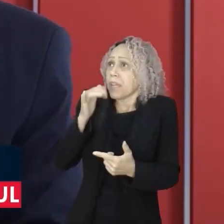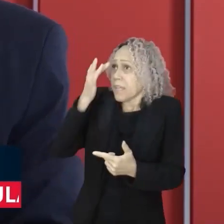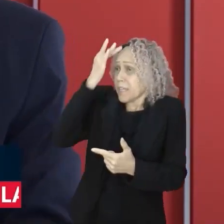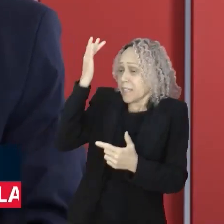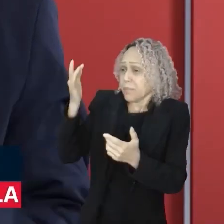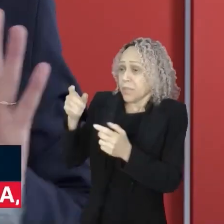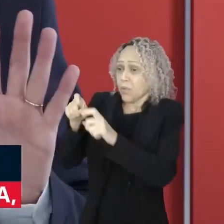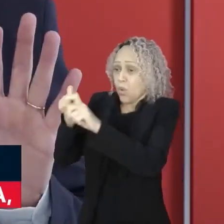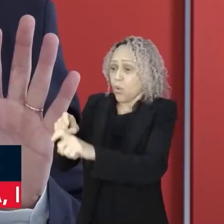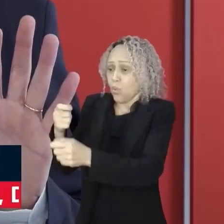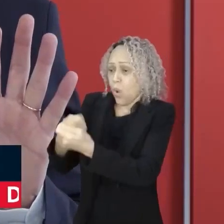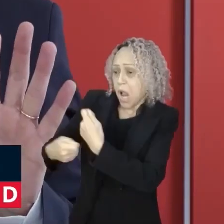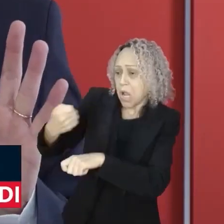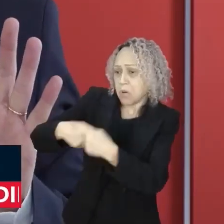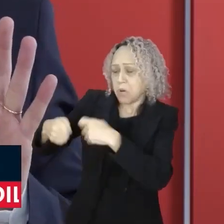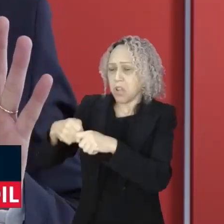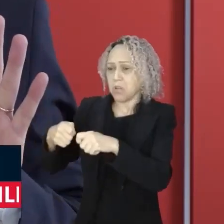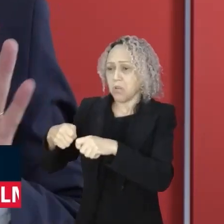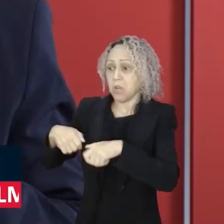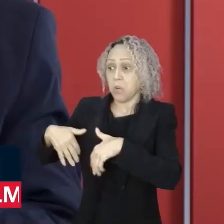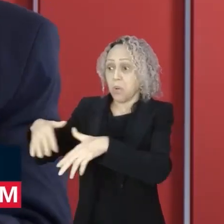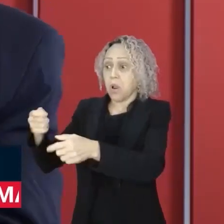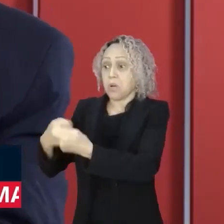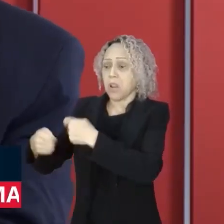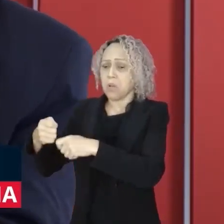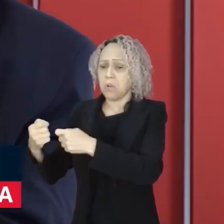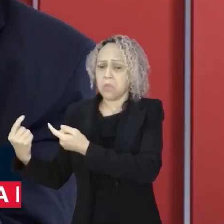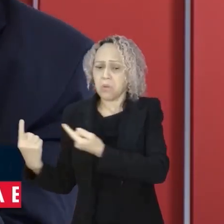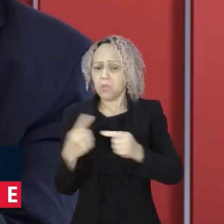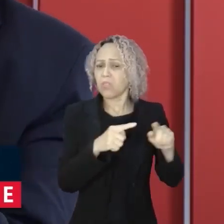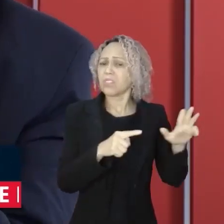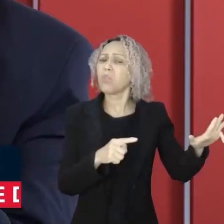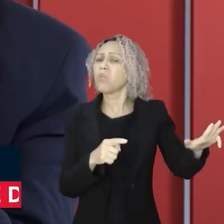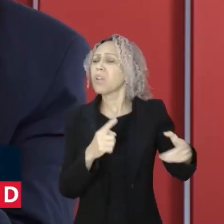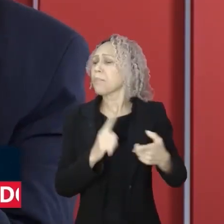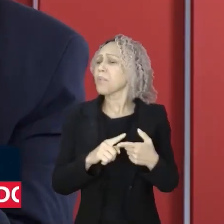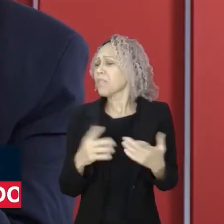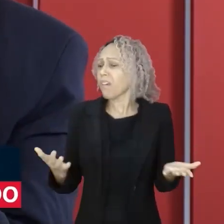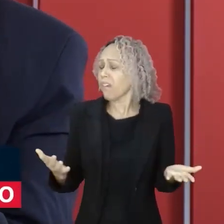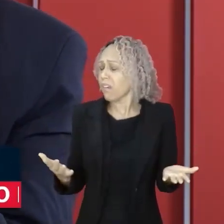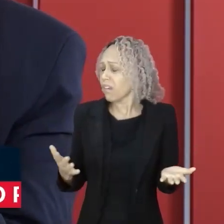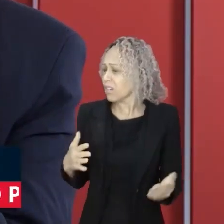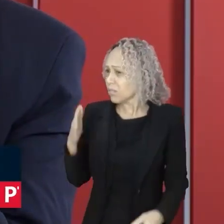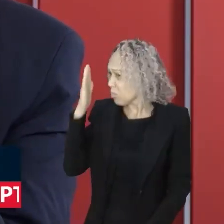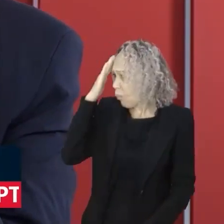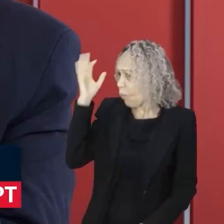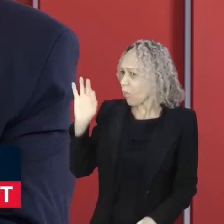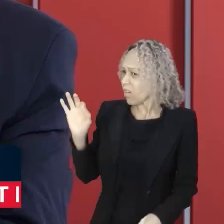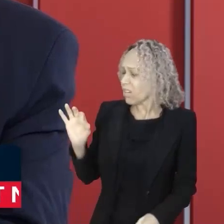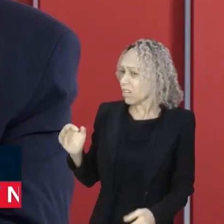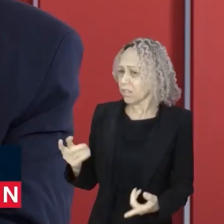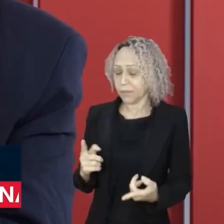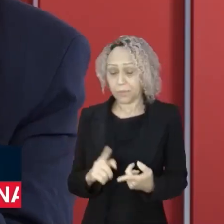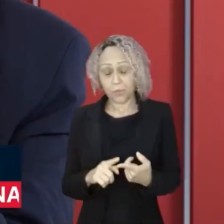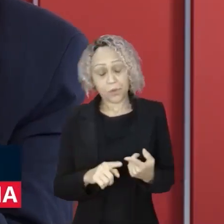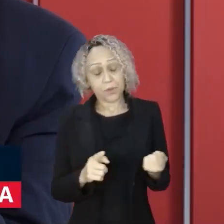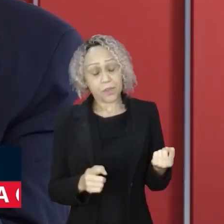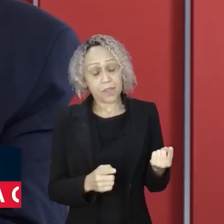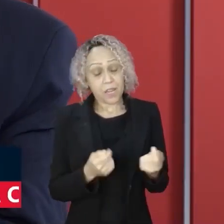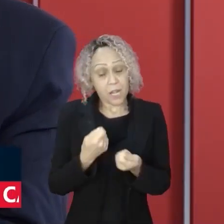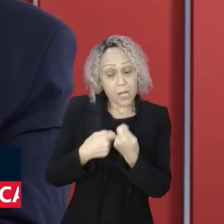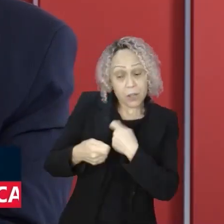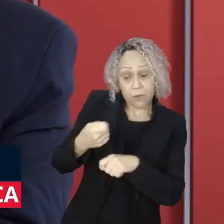apareceu. Não estou entendendo. Por quê? A maior renegociação da dívida com os agricultores foi feita no nosso governo. Juros